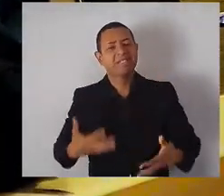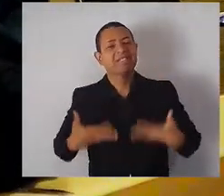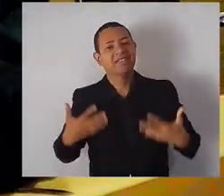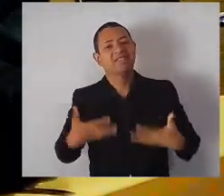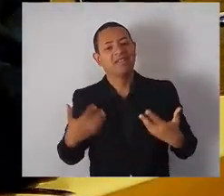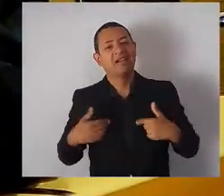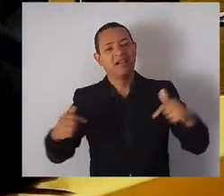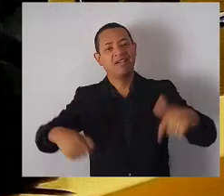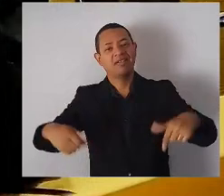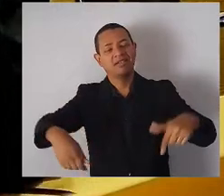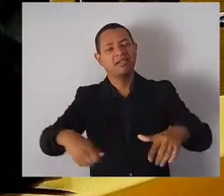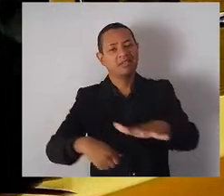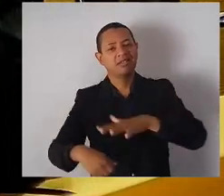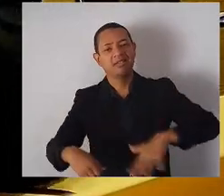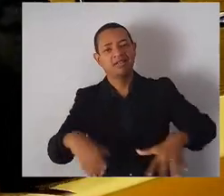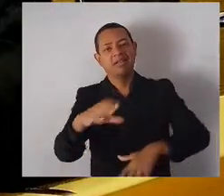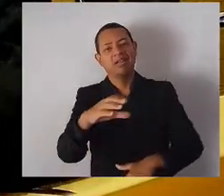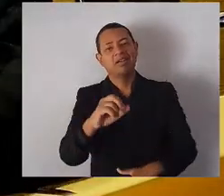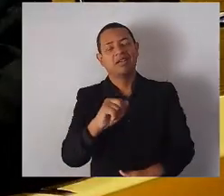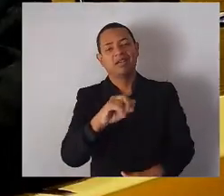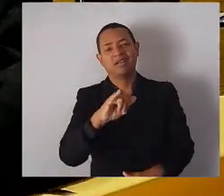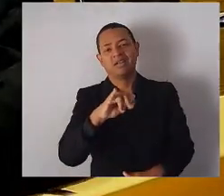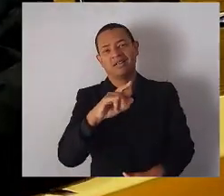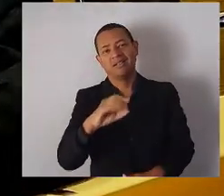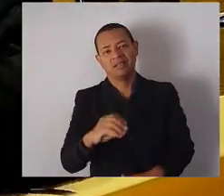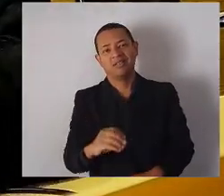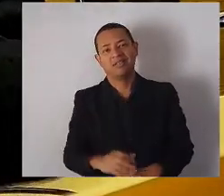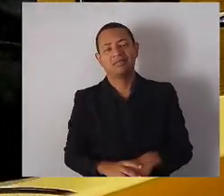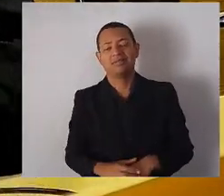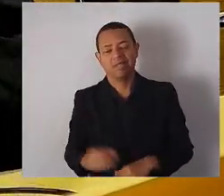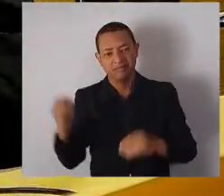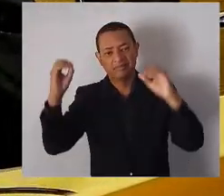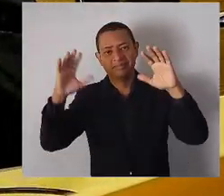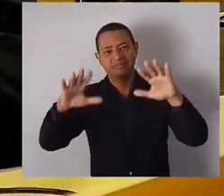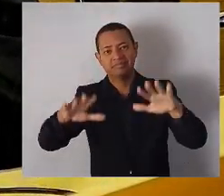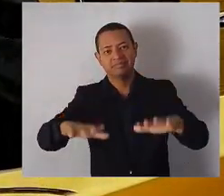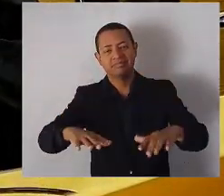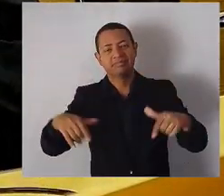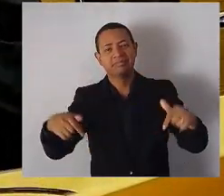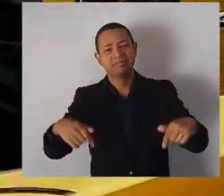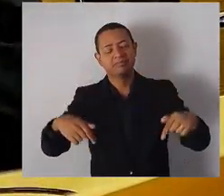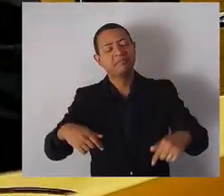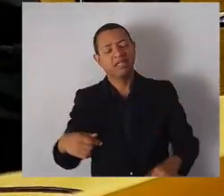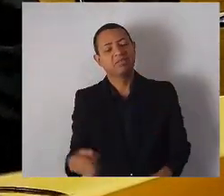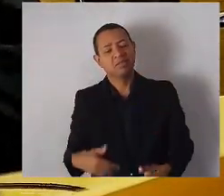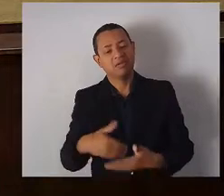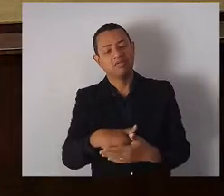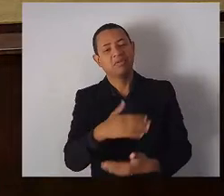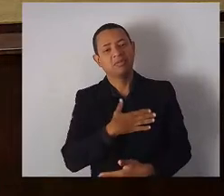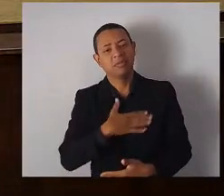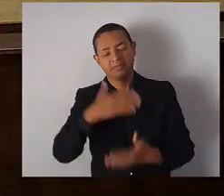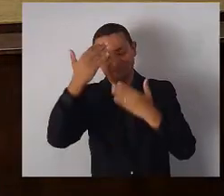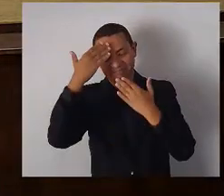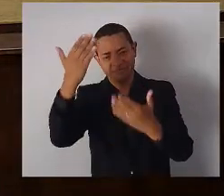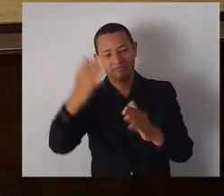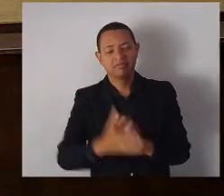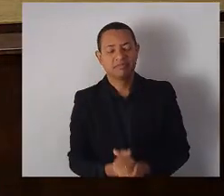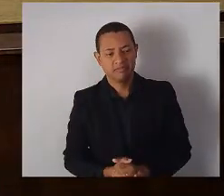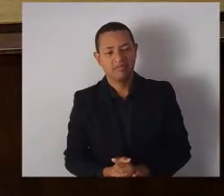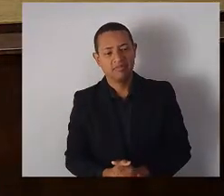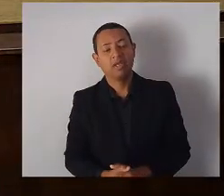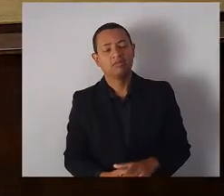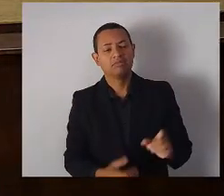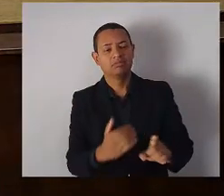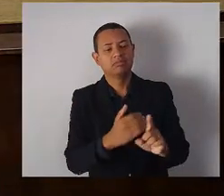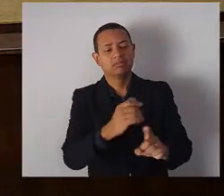no Cariri, esta terra abençoada pelo Padre Cícero. É assim como voto, presidente. Muito obrigado. Pois não, desembargador